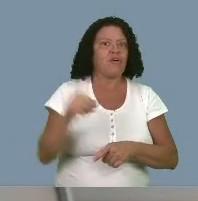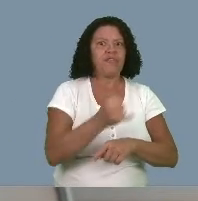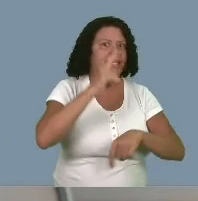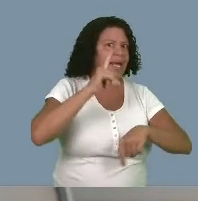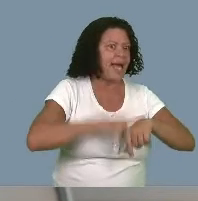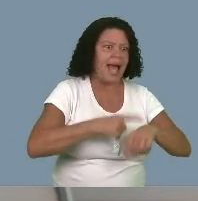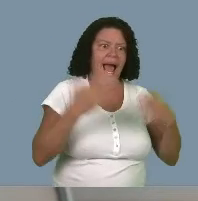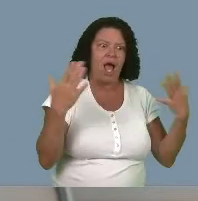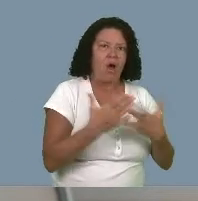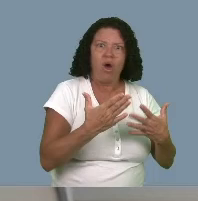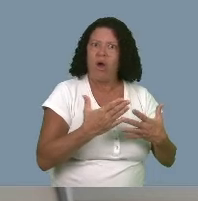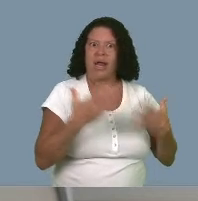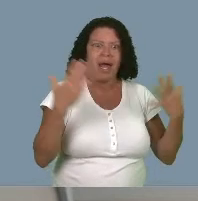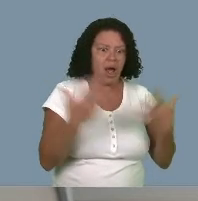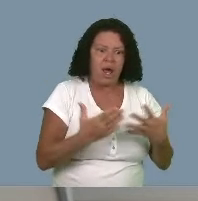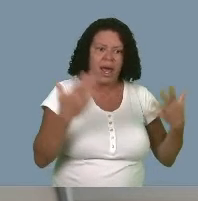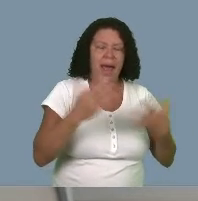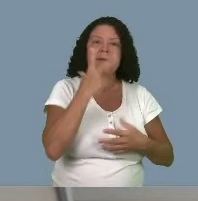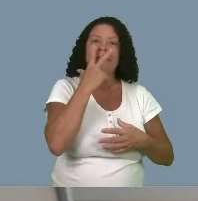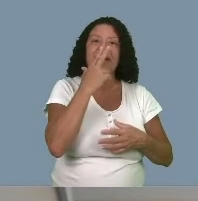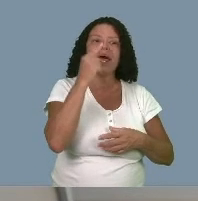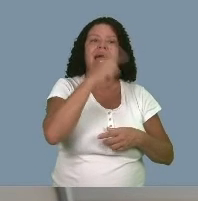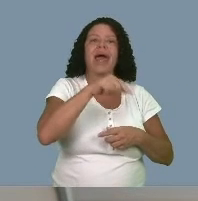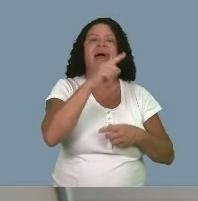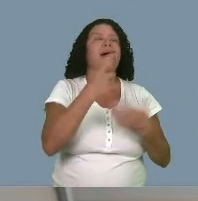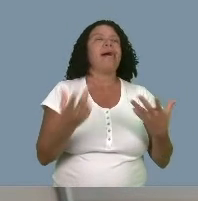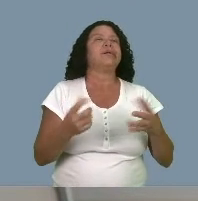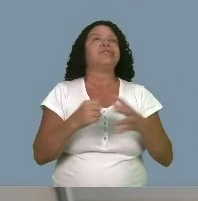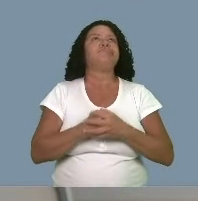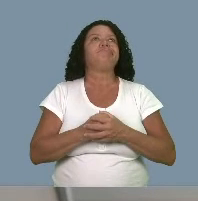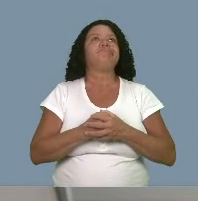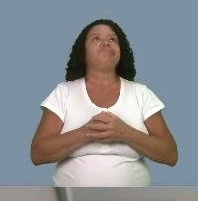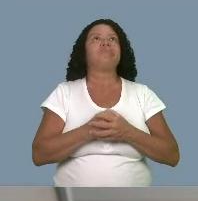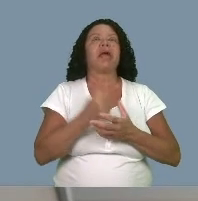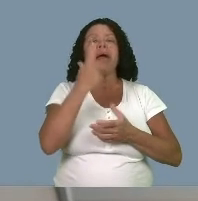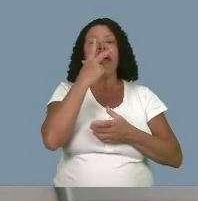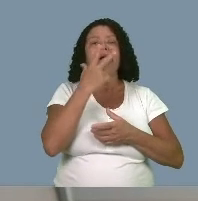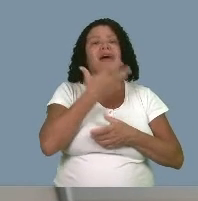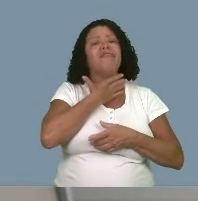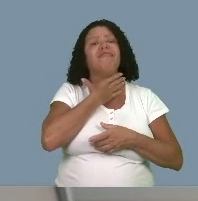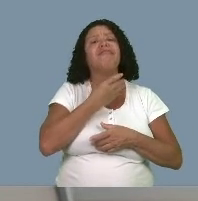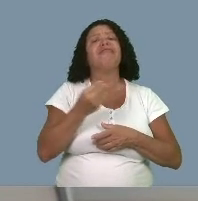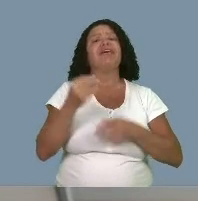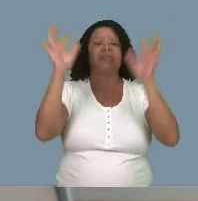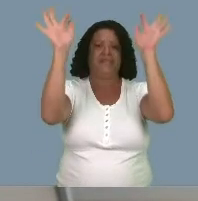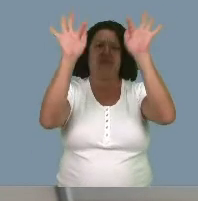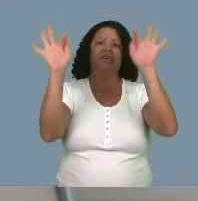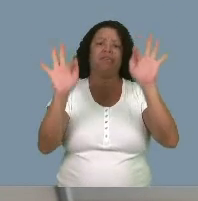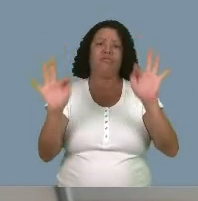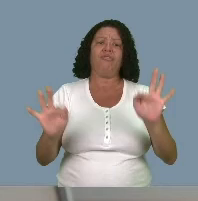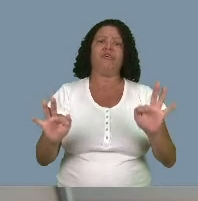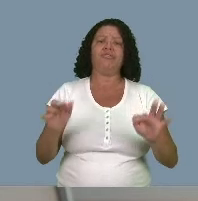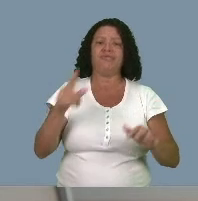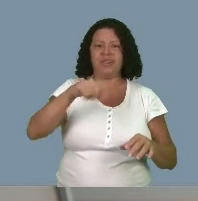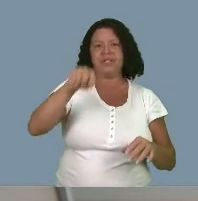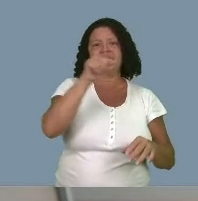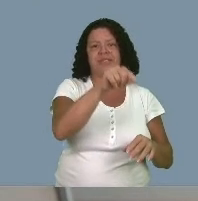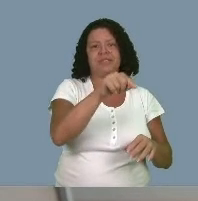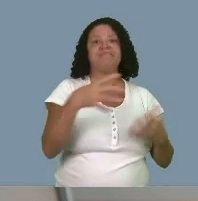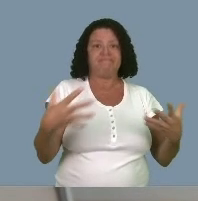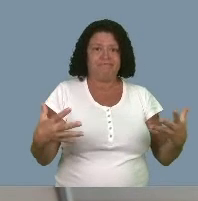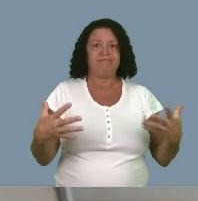a cada minuto parece a receita de uma falsa felicidade, né? De uma felicidade imediata, com